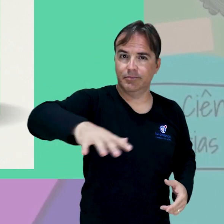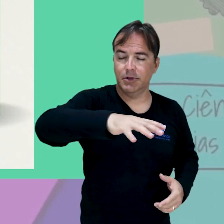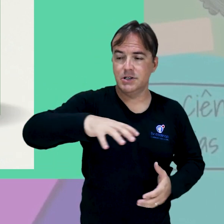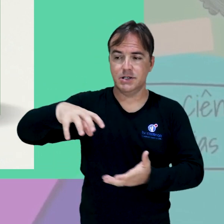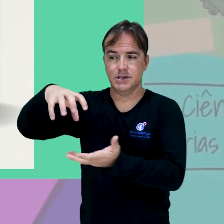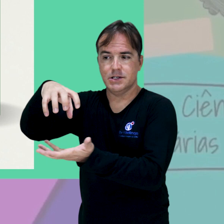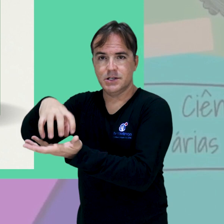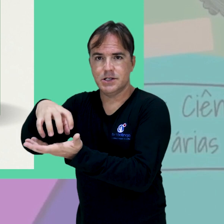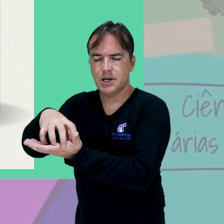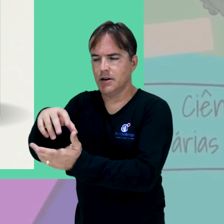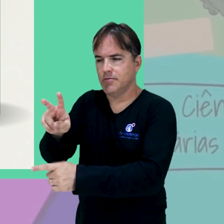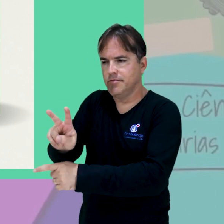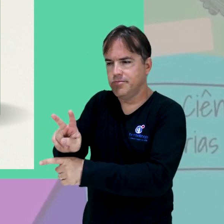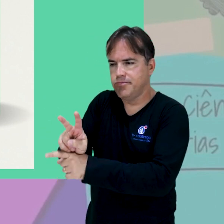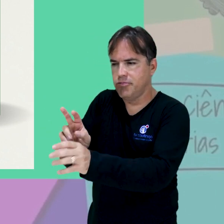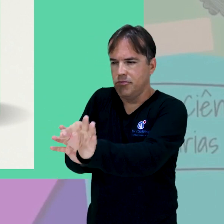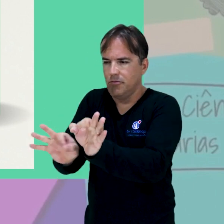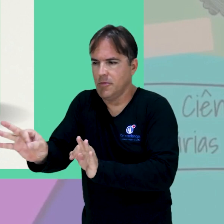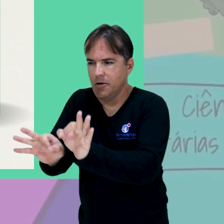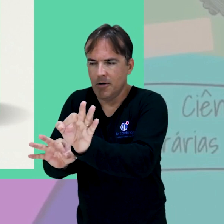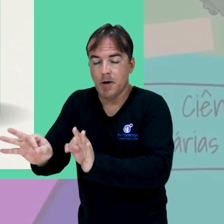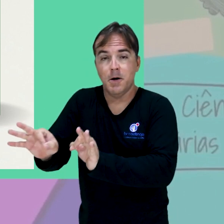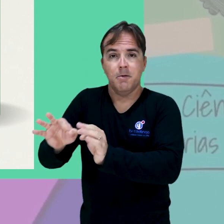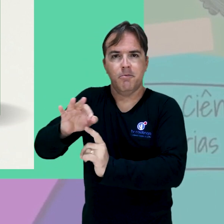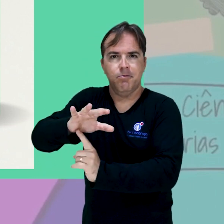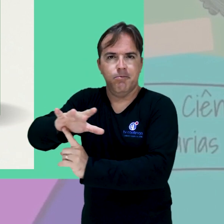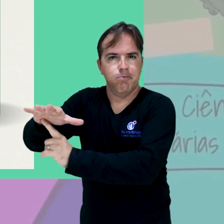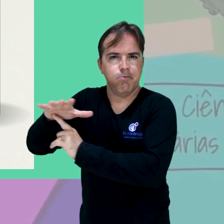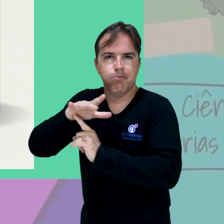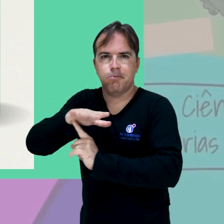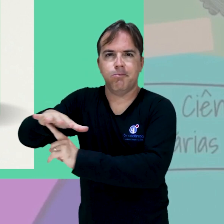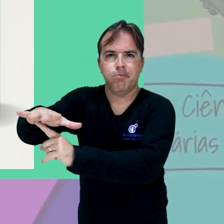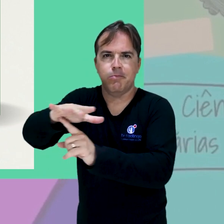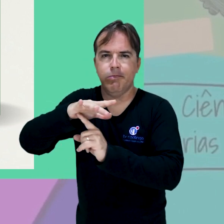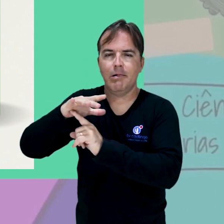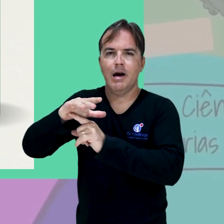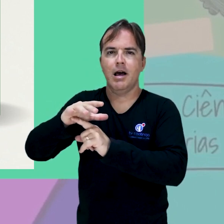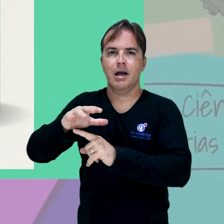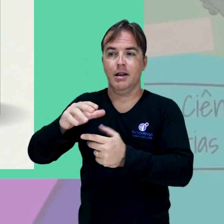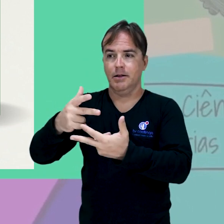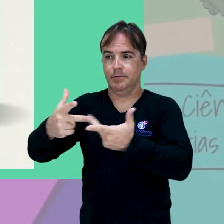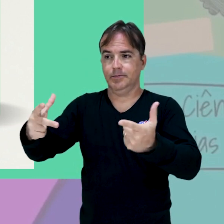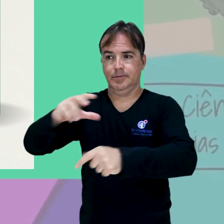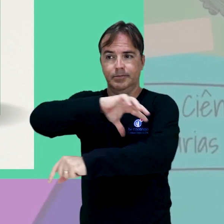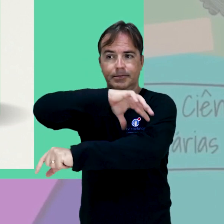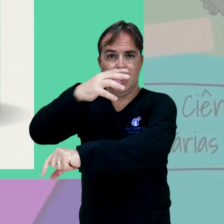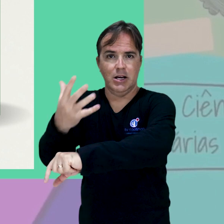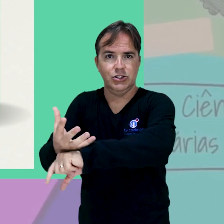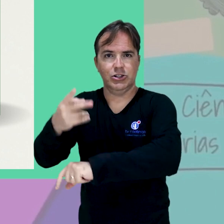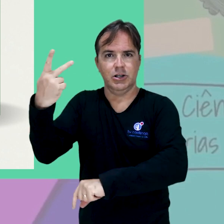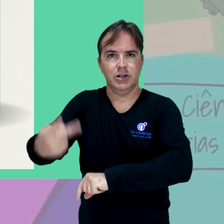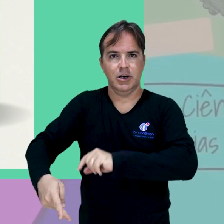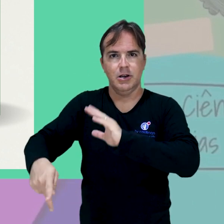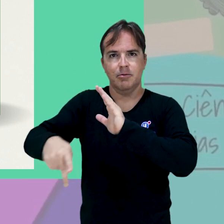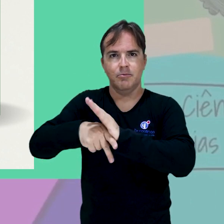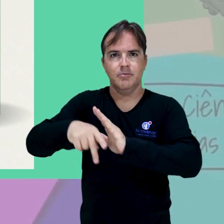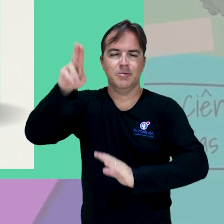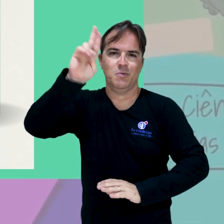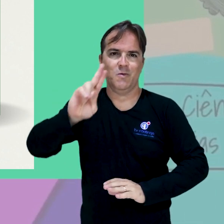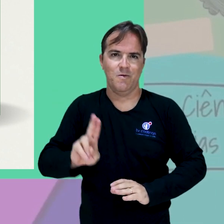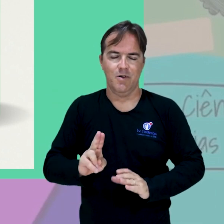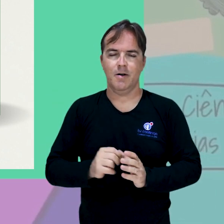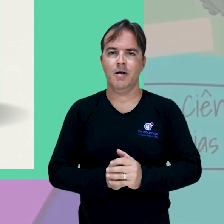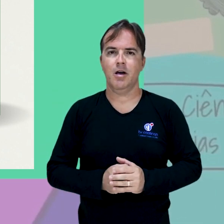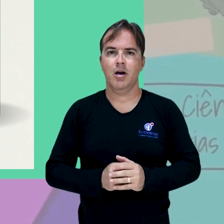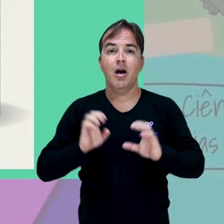Conservação e Manejo de Fauna da Caatinga da Universidade Federal do Vale do São Francisco. O evento acontece às 10h30